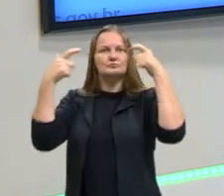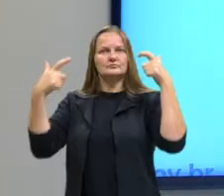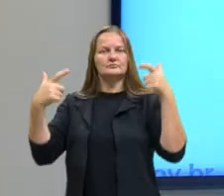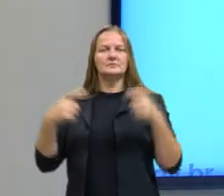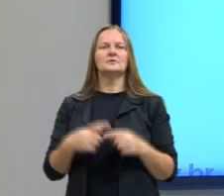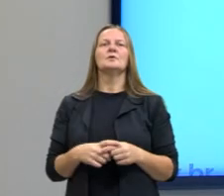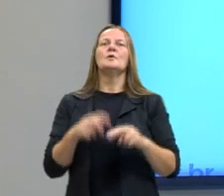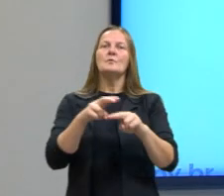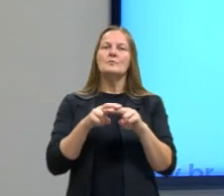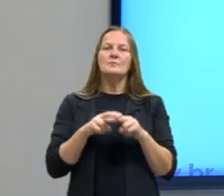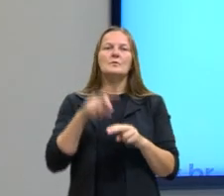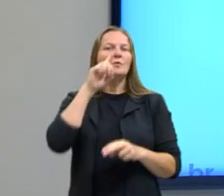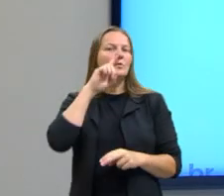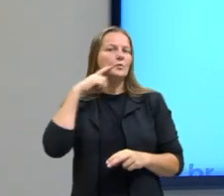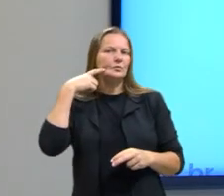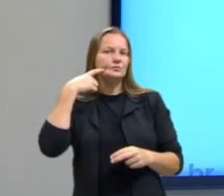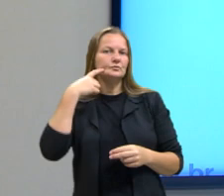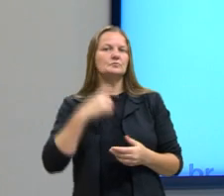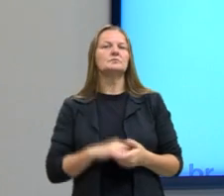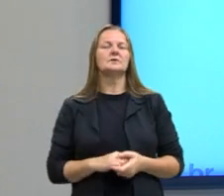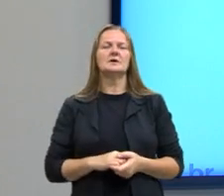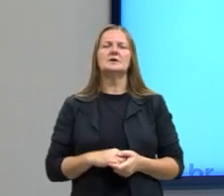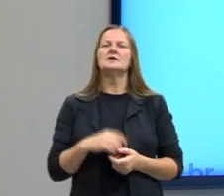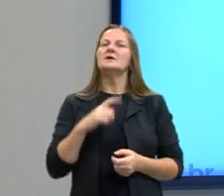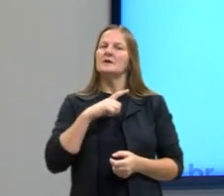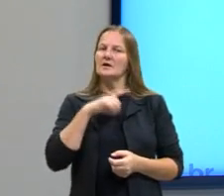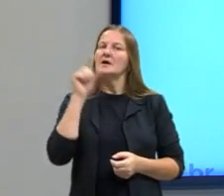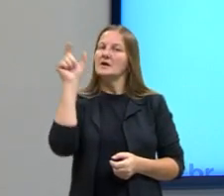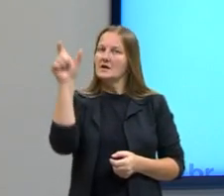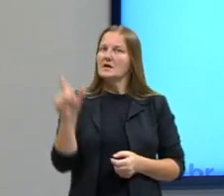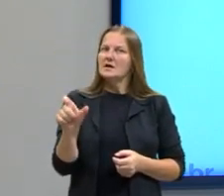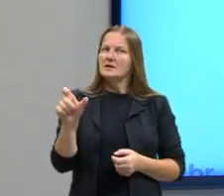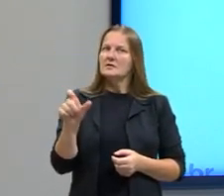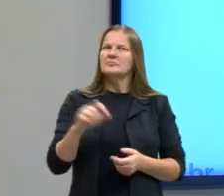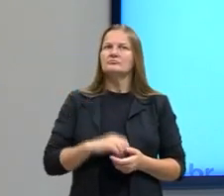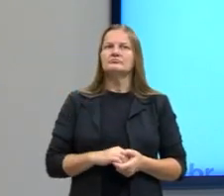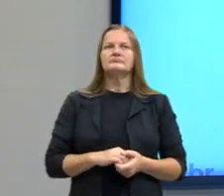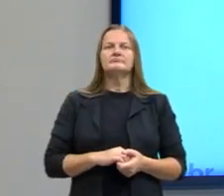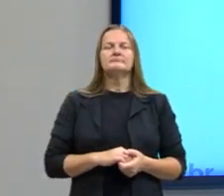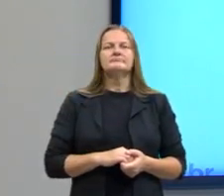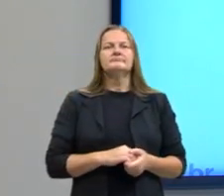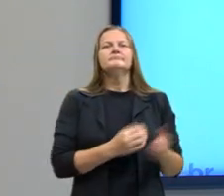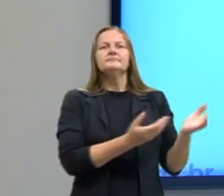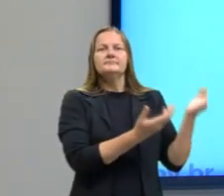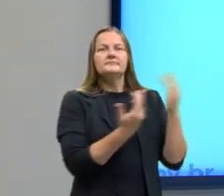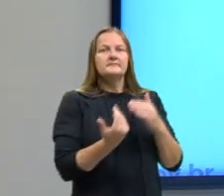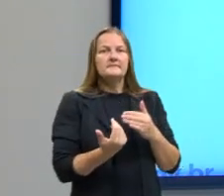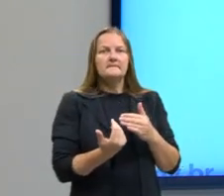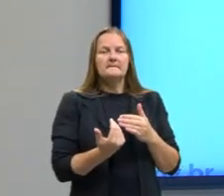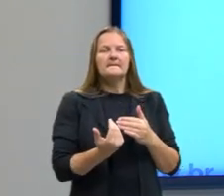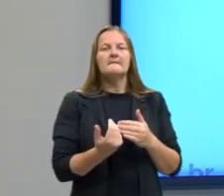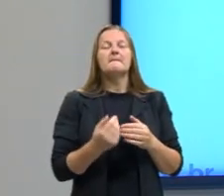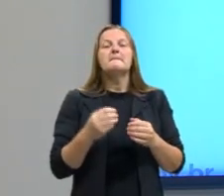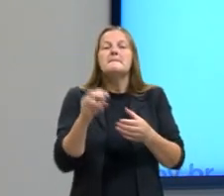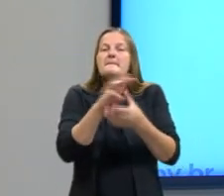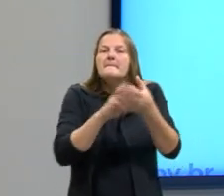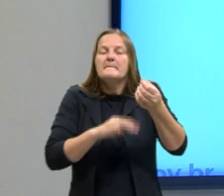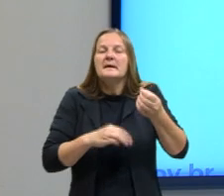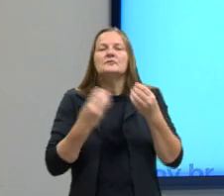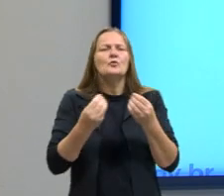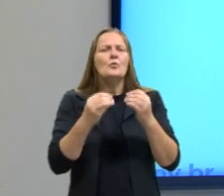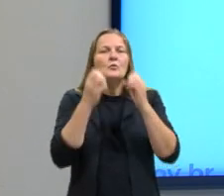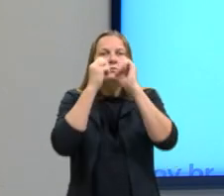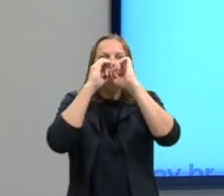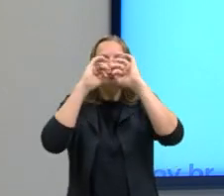então o Emily dukai vai ser o camarada que vai trazer um método para se entender a